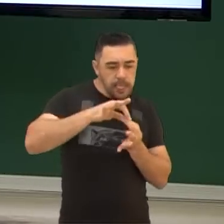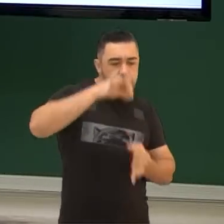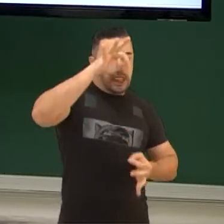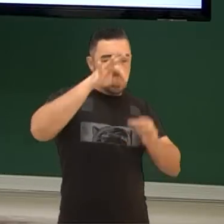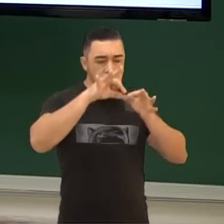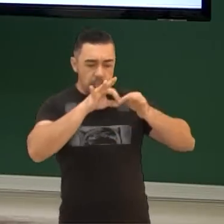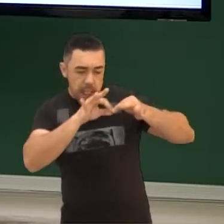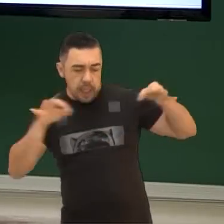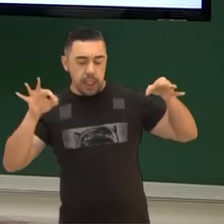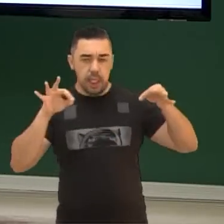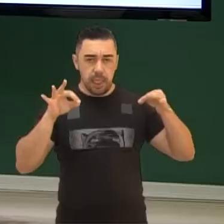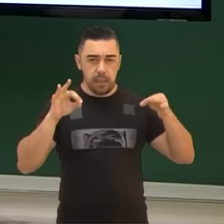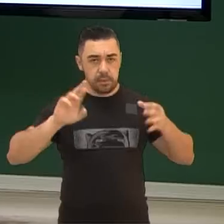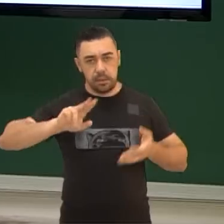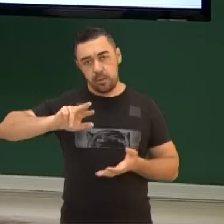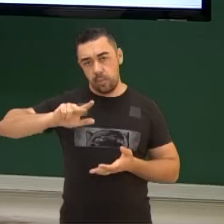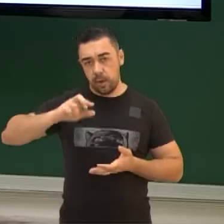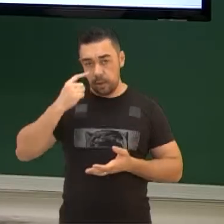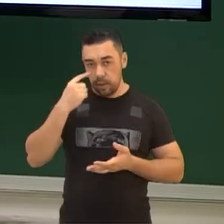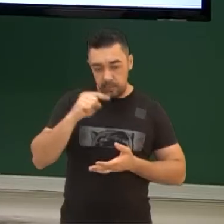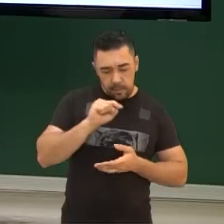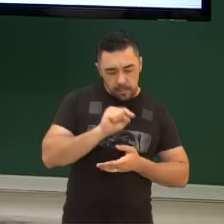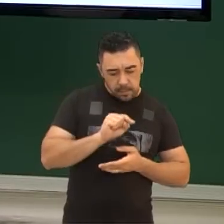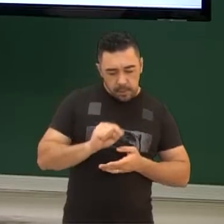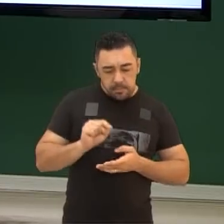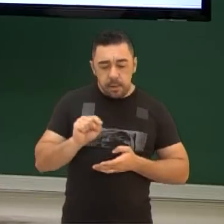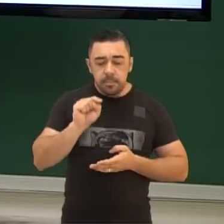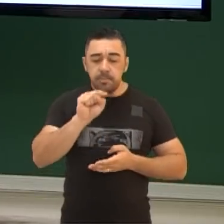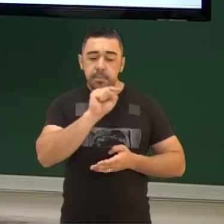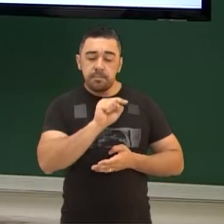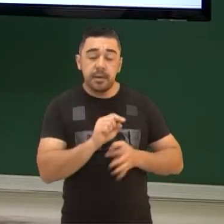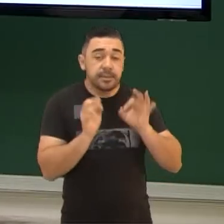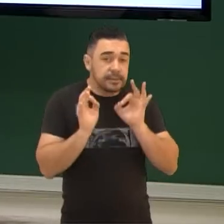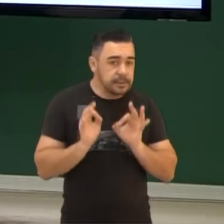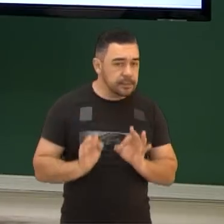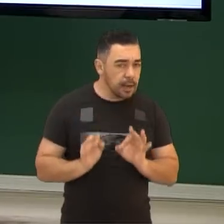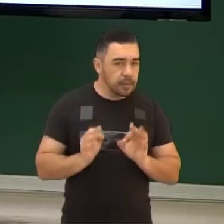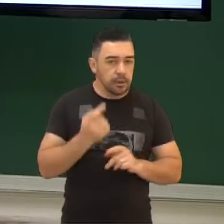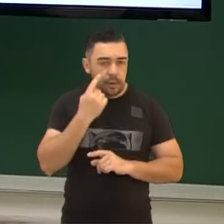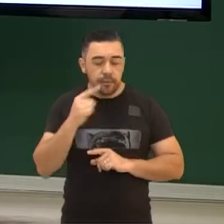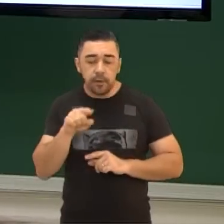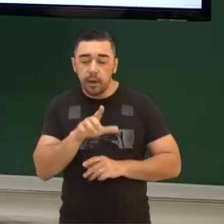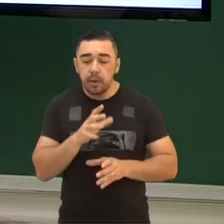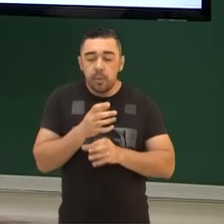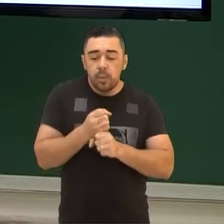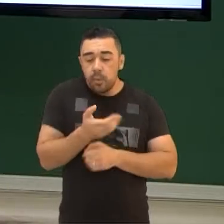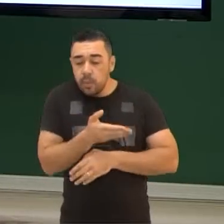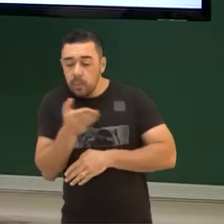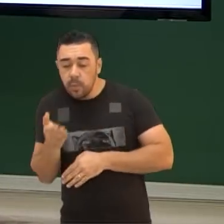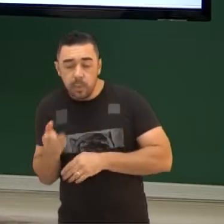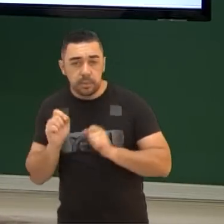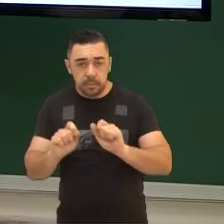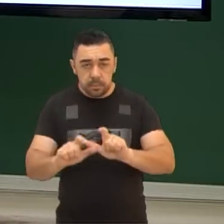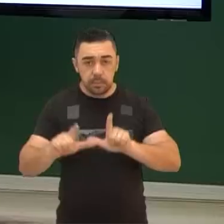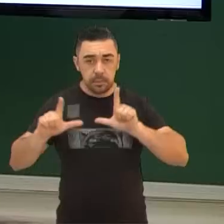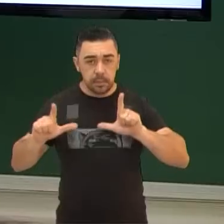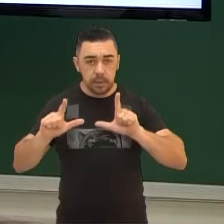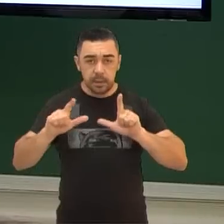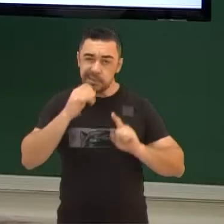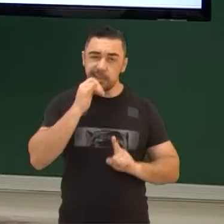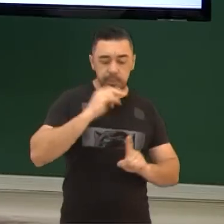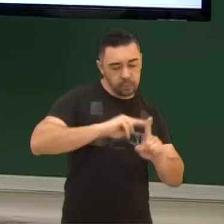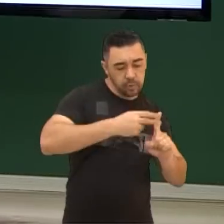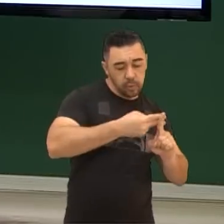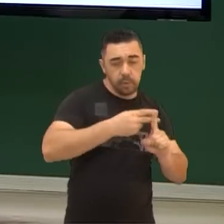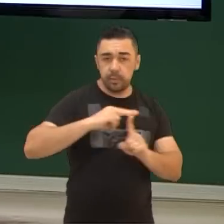esticar assim um lado. Eu tenho que ver todos os ladinhos que ela está sendo ampliada. Então, aqui na letra A, perceba ali,